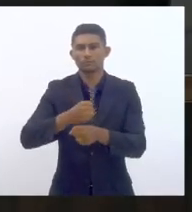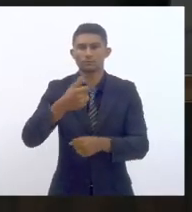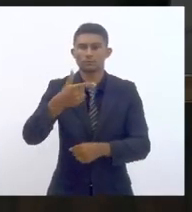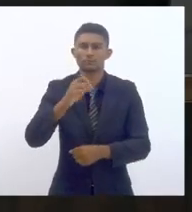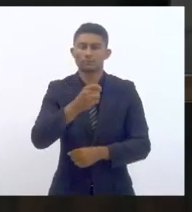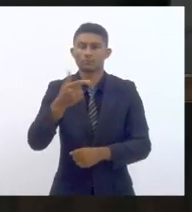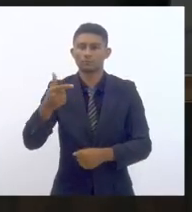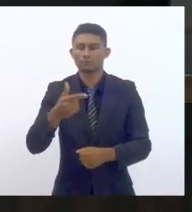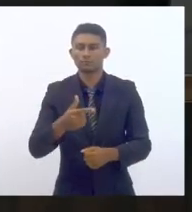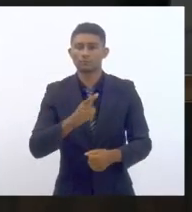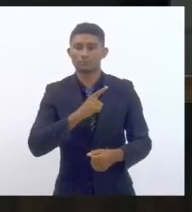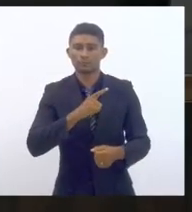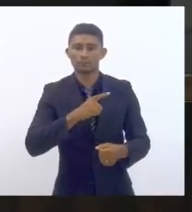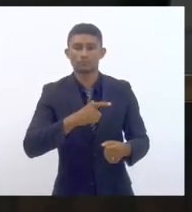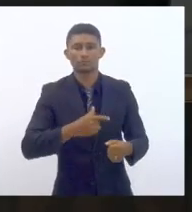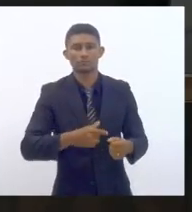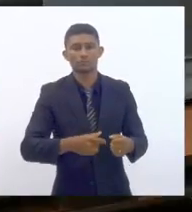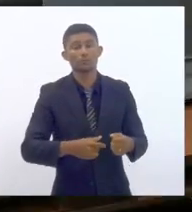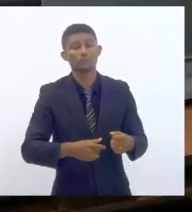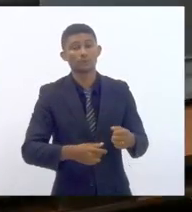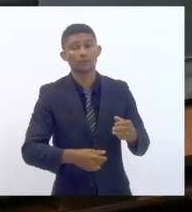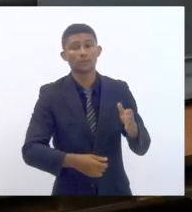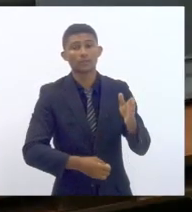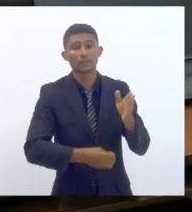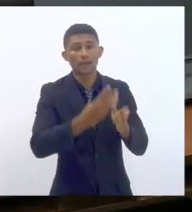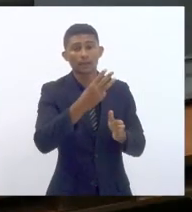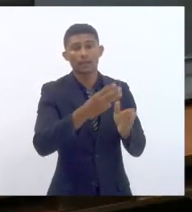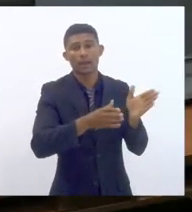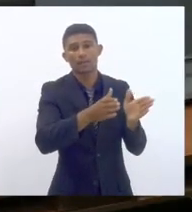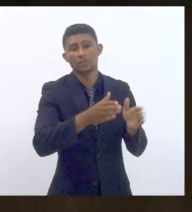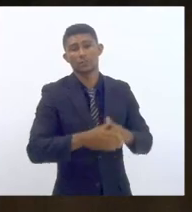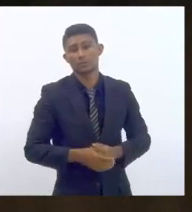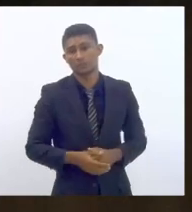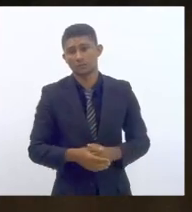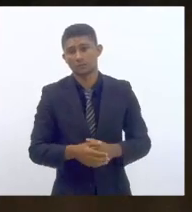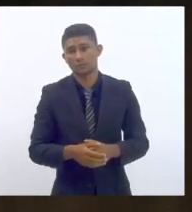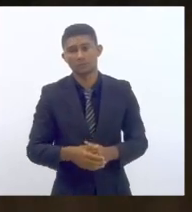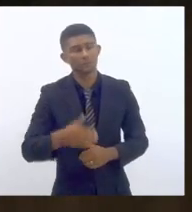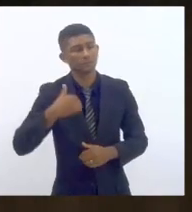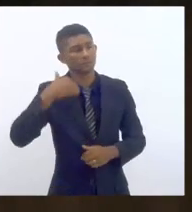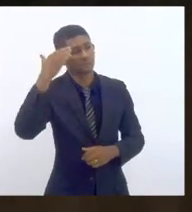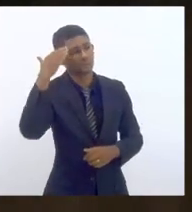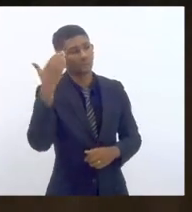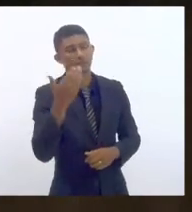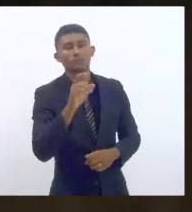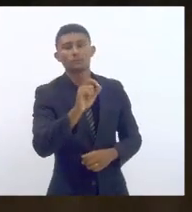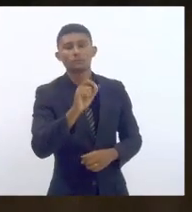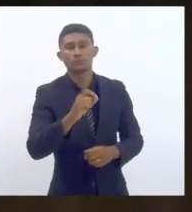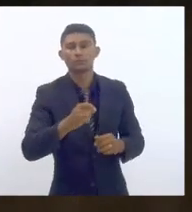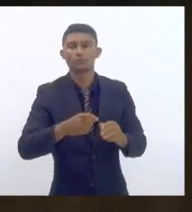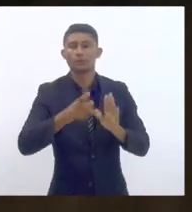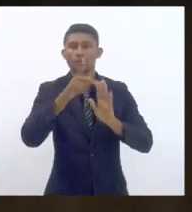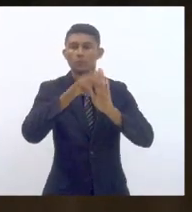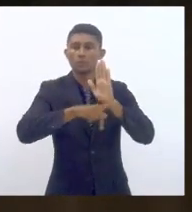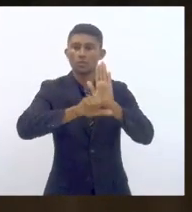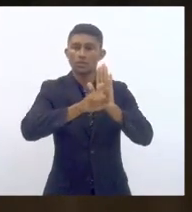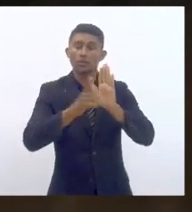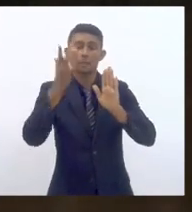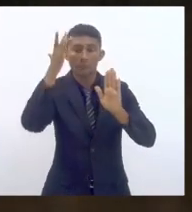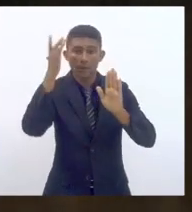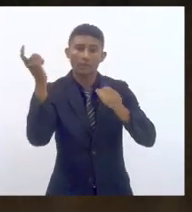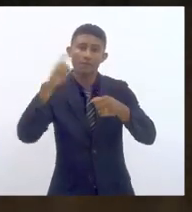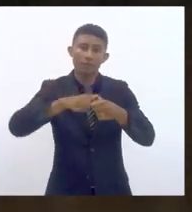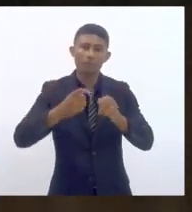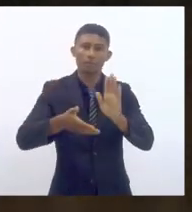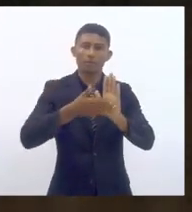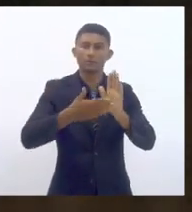Tem mais de 3 sessões extraordinárias ao final. Só para fazer um agradecimento, okay, senhor presidente. Primeiro para o retorno do projeto na pauta amanhã. E agradecimento especial aqui